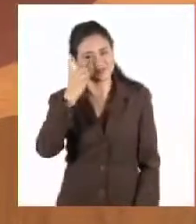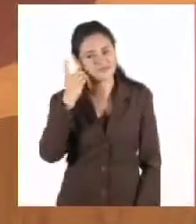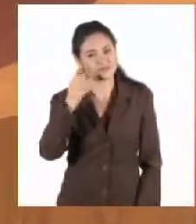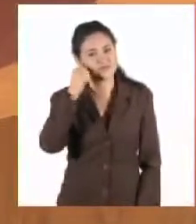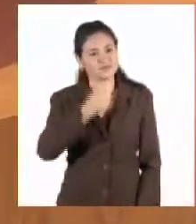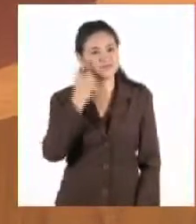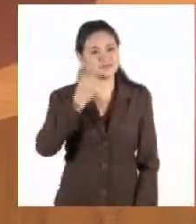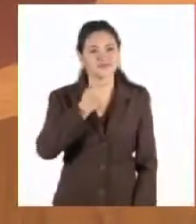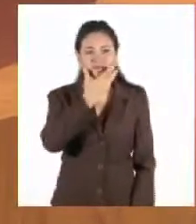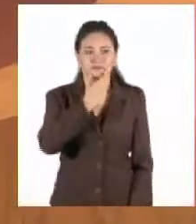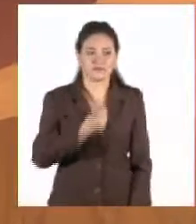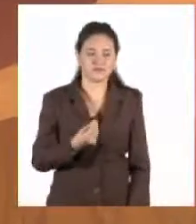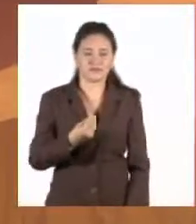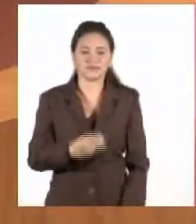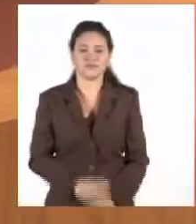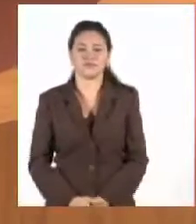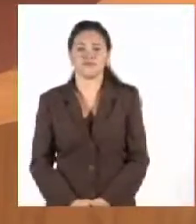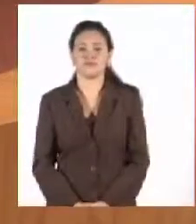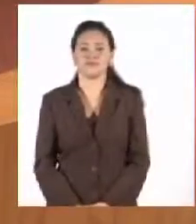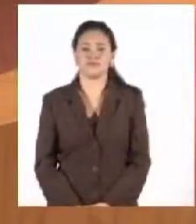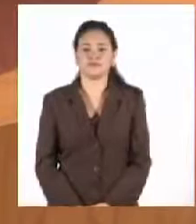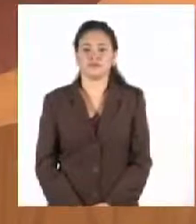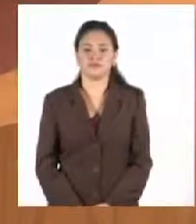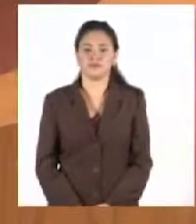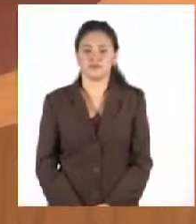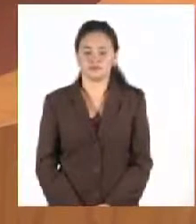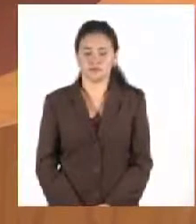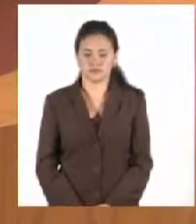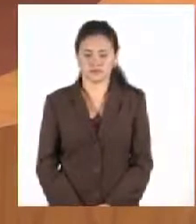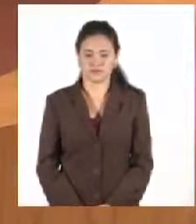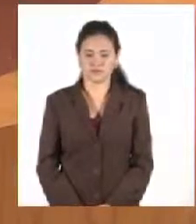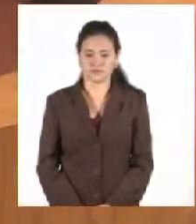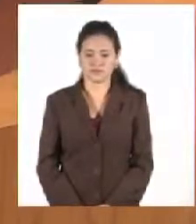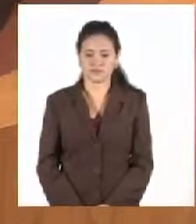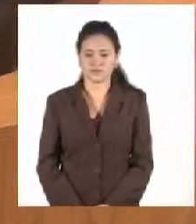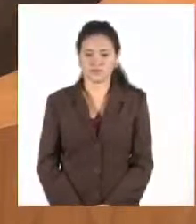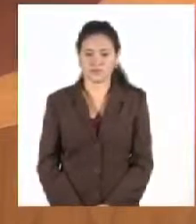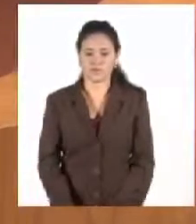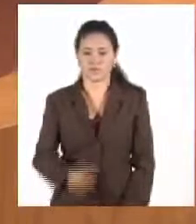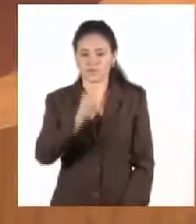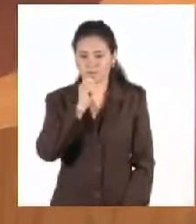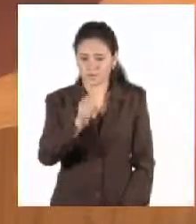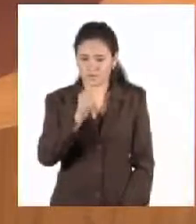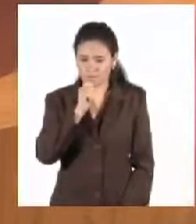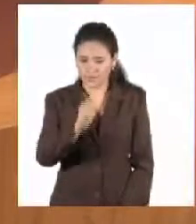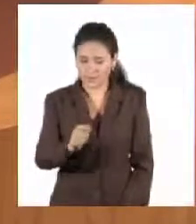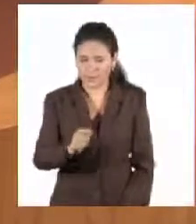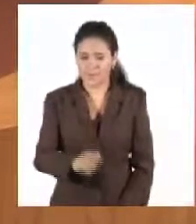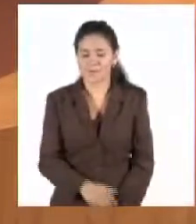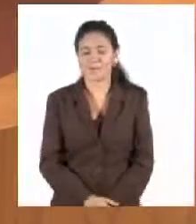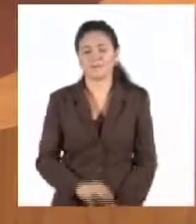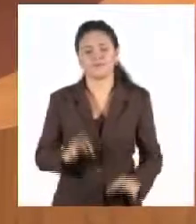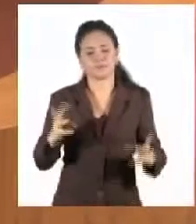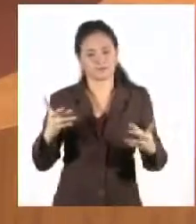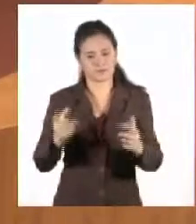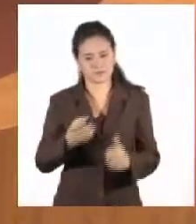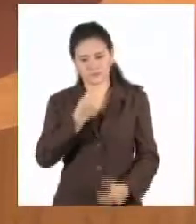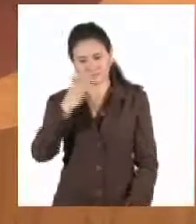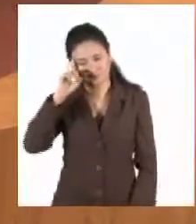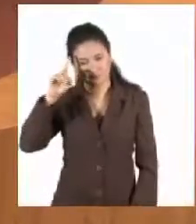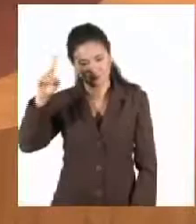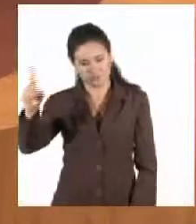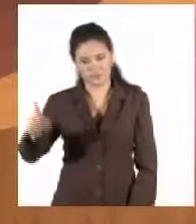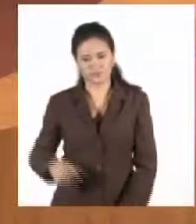imprensa, servidores desta casa, a todos, bom dia. Senhor presidente, só para